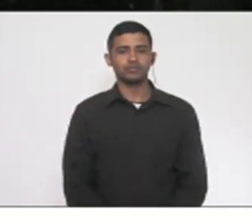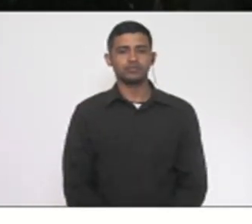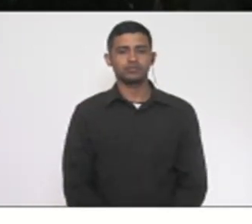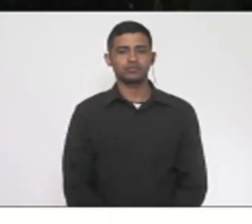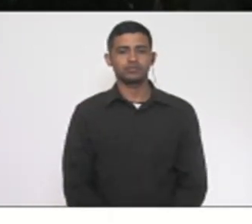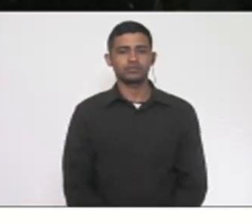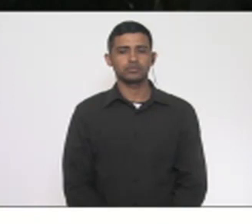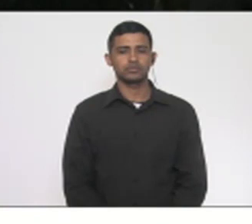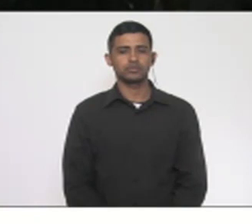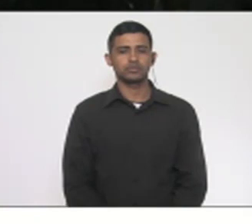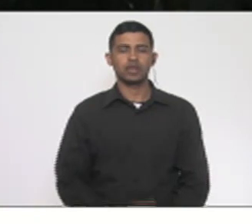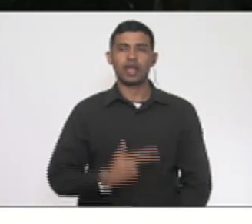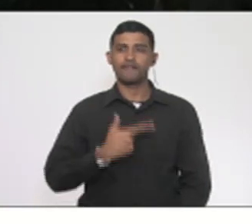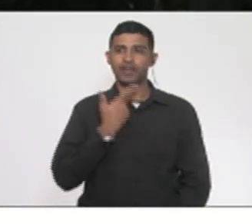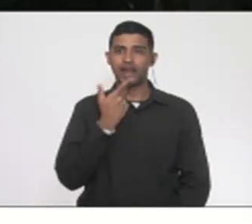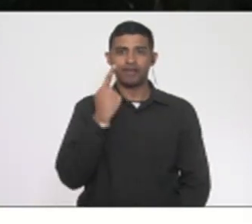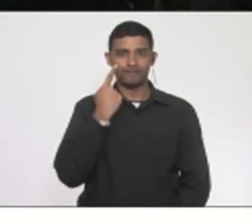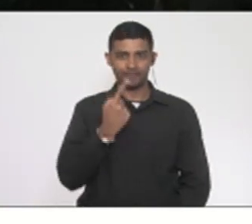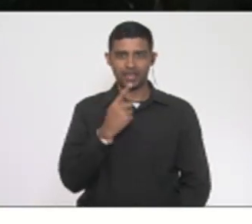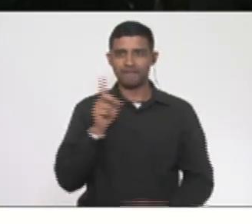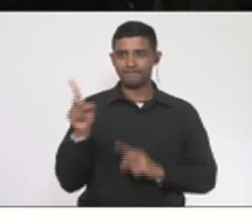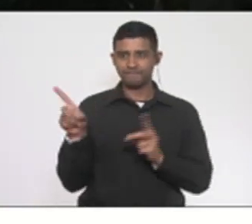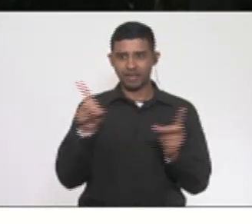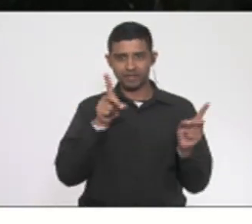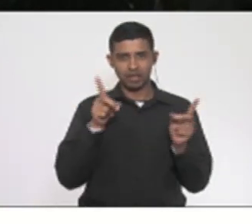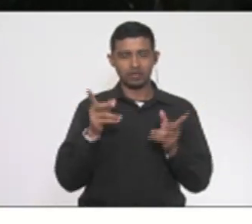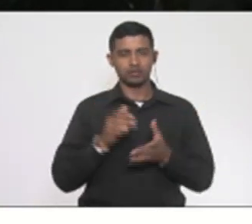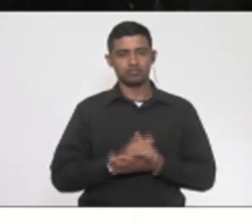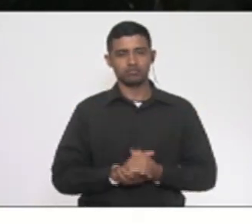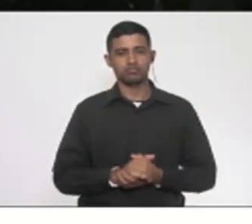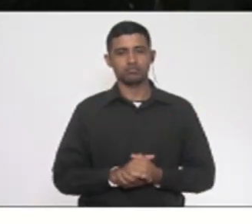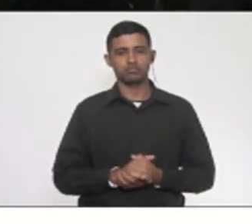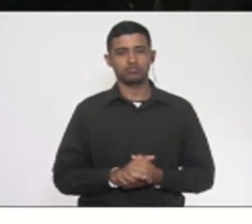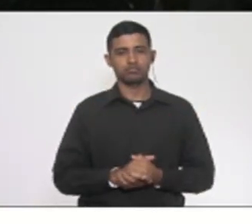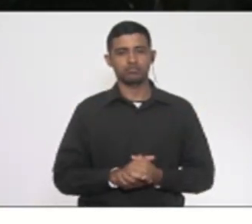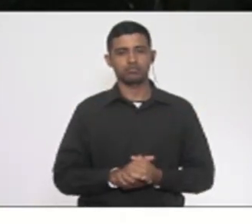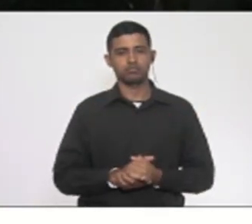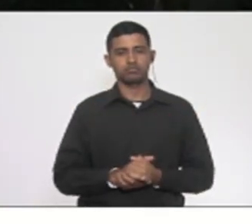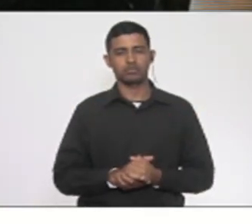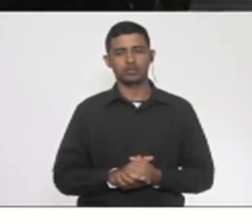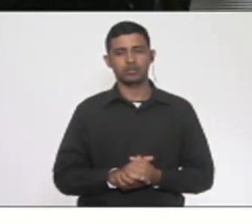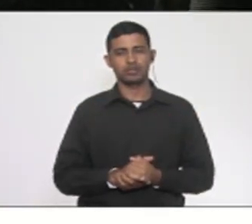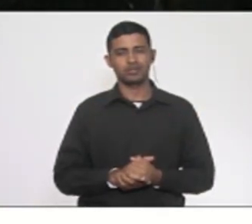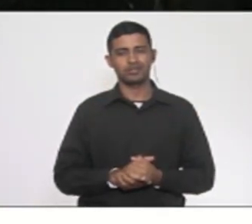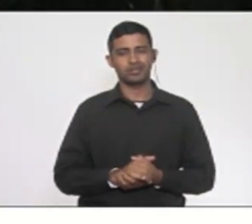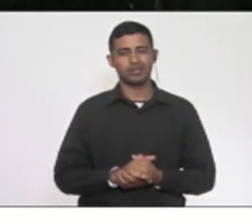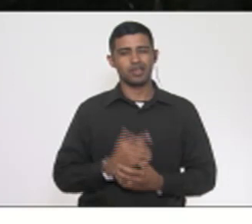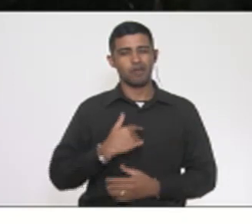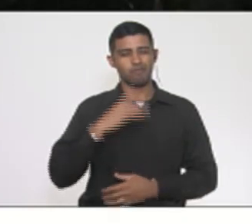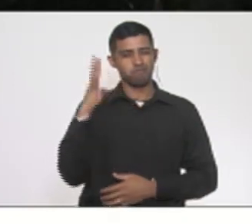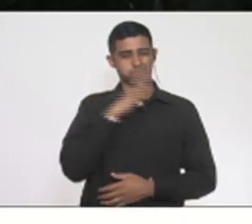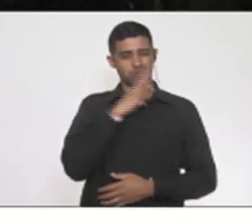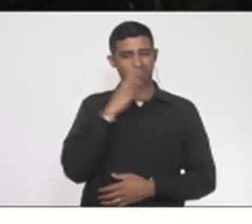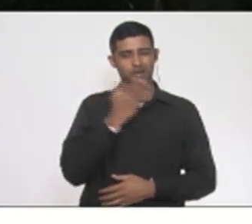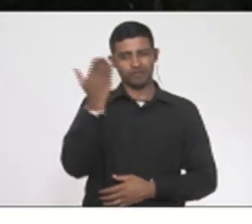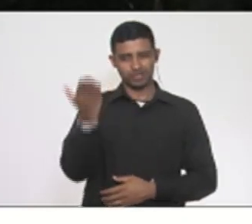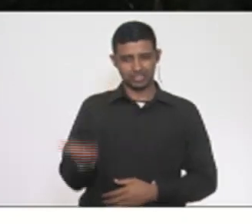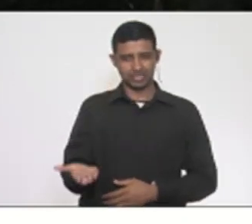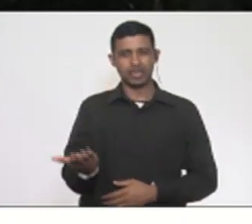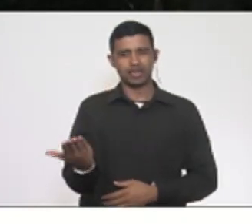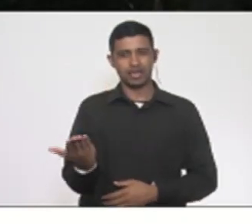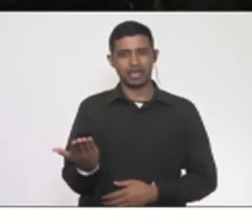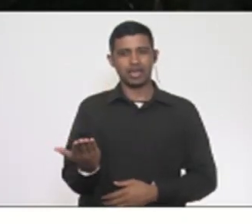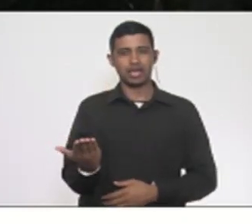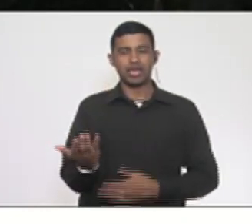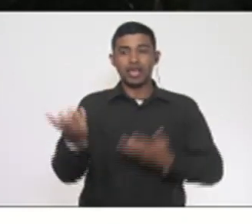Fala-se muito da abertura de mercado, e eu queria aqui abusar da tua presença um pouquinho para tu pudesse explicar de forma prática,